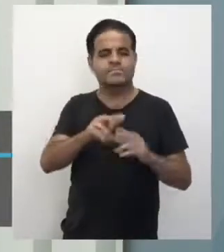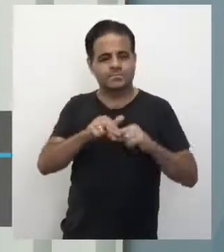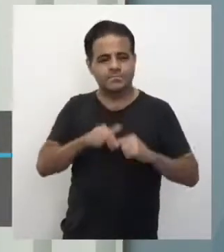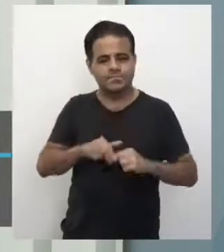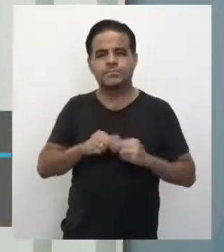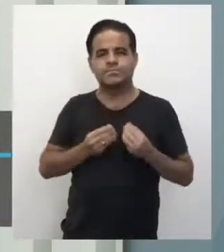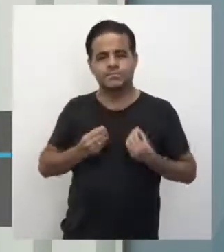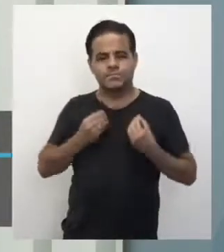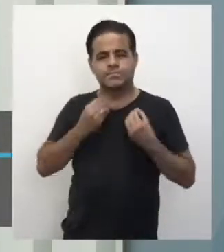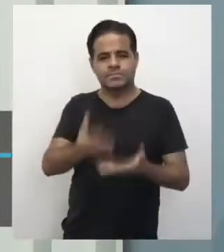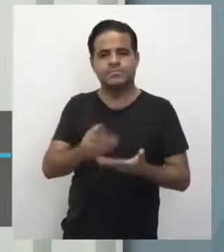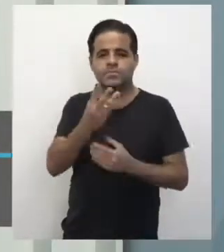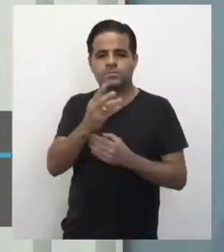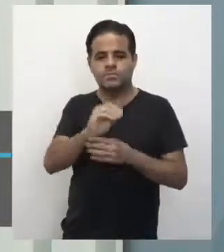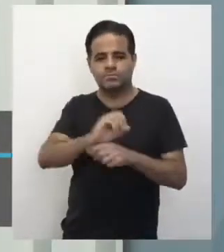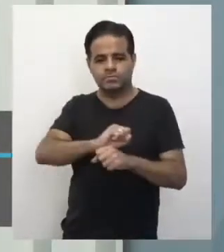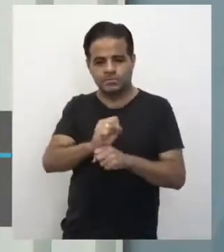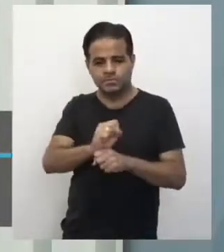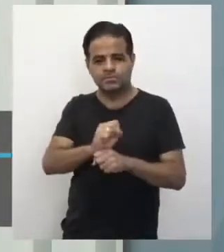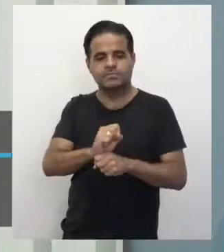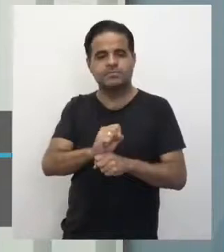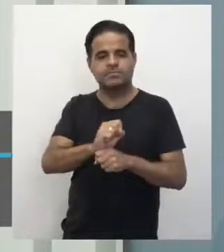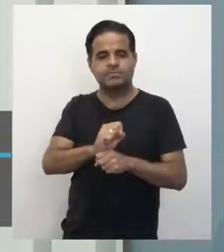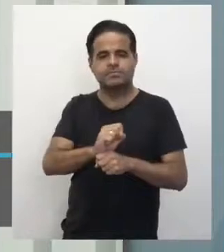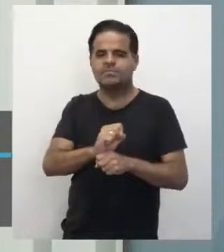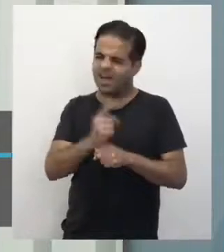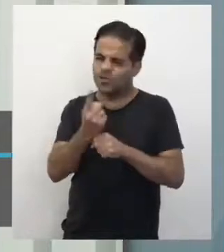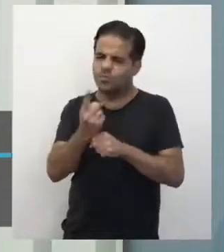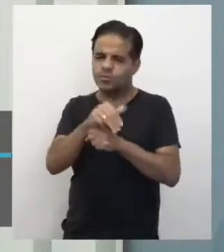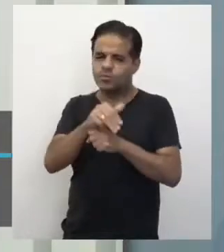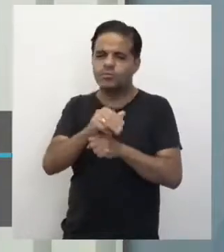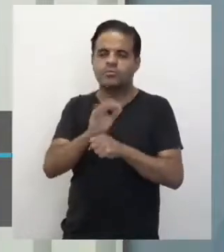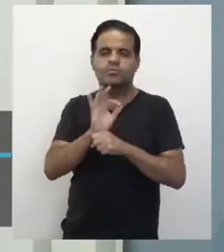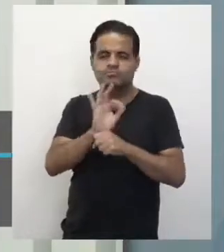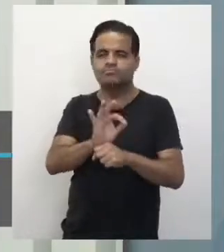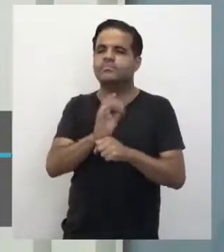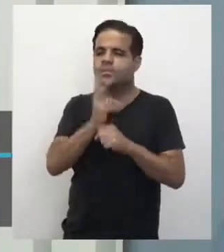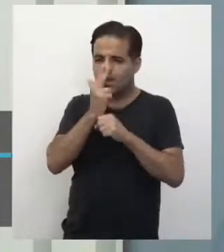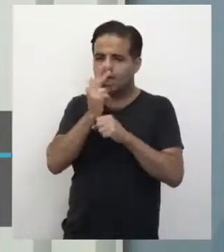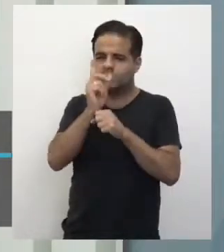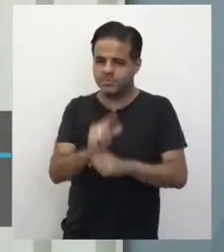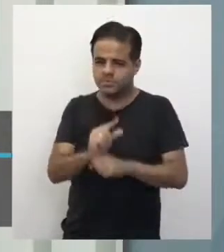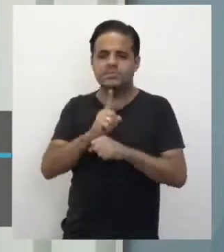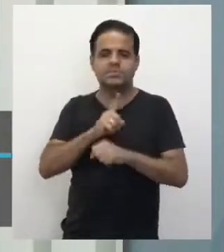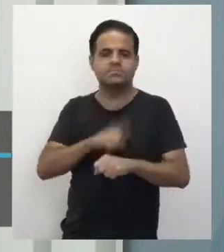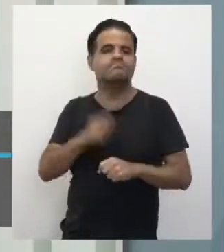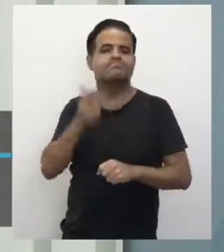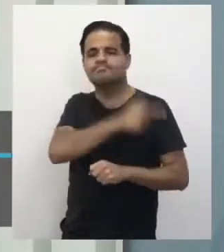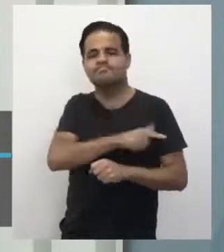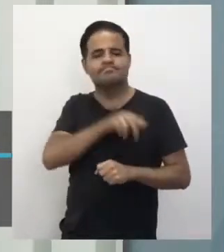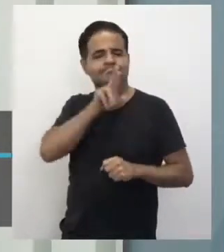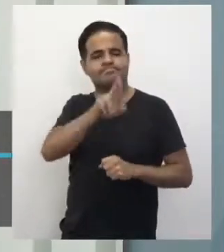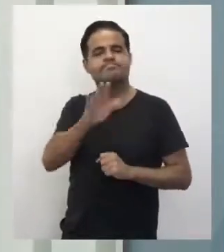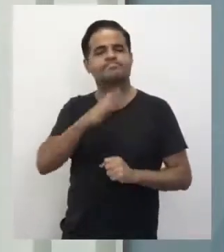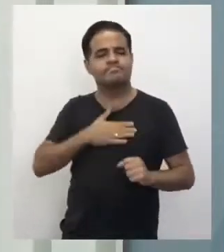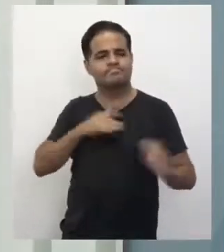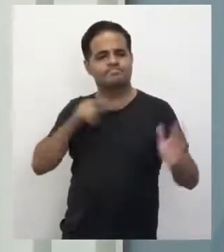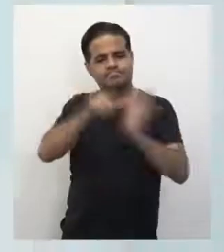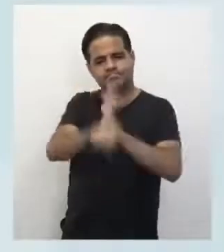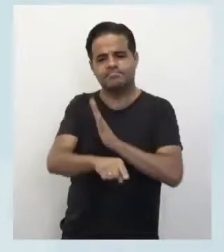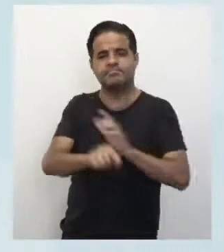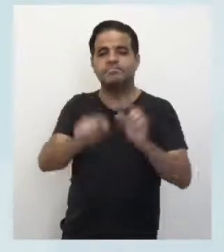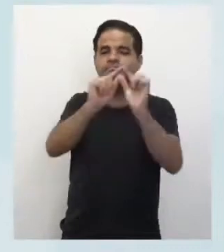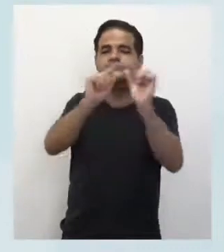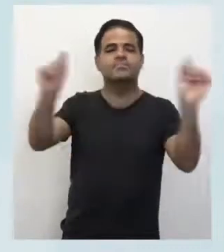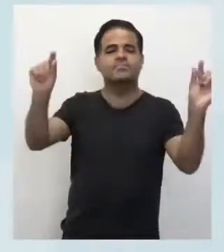deixar 30 segundos, vou colocar 1 minuto, mas eu sei que em menos disso vocês vão conseguir responder a minha pergunta. Vai aparecer na